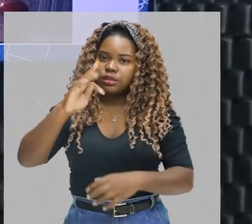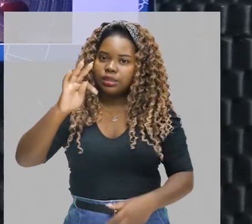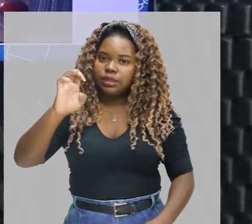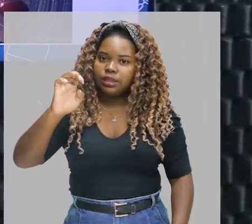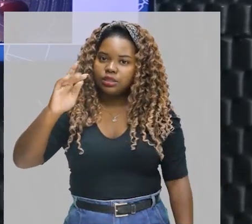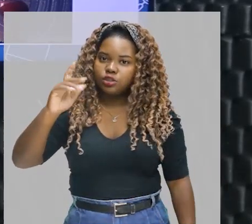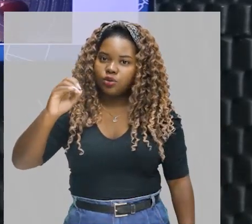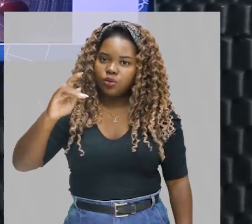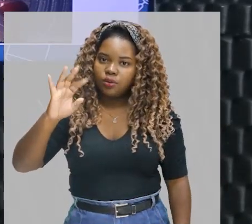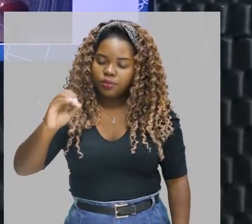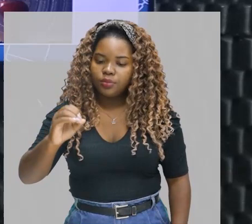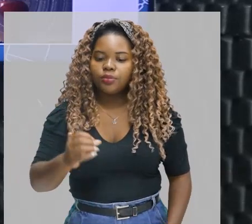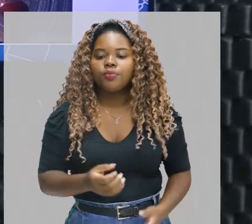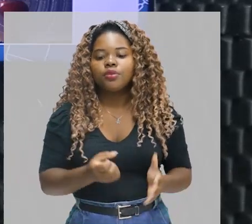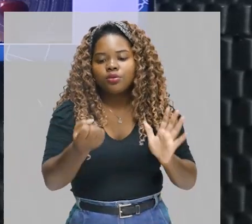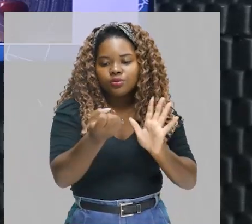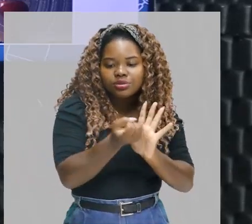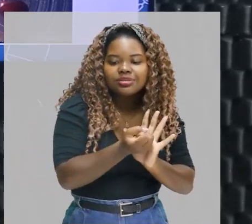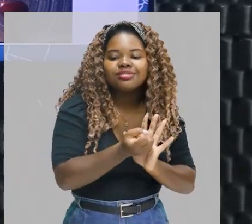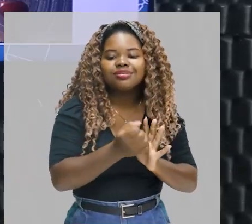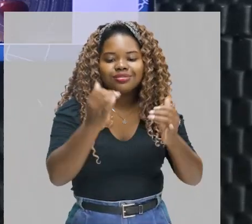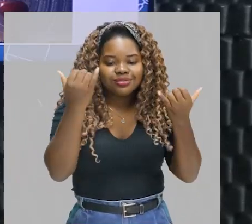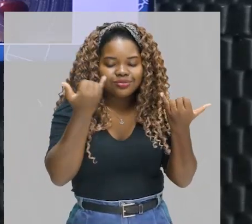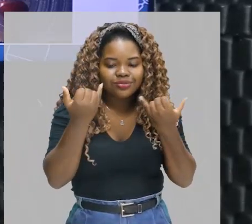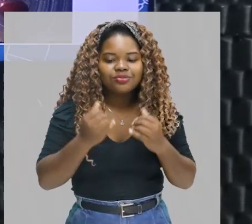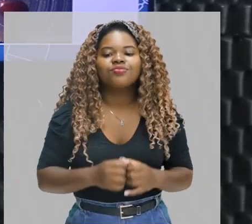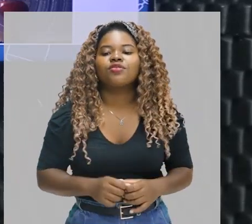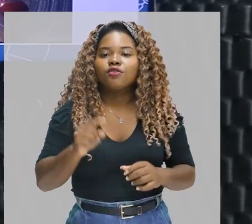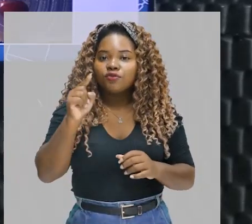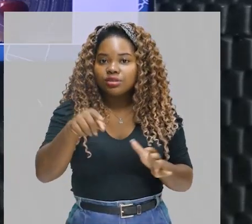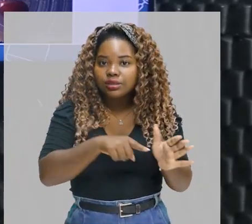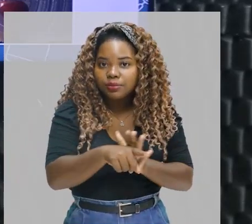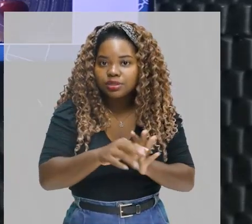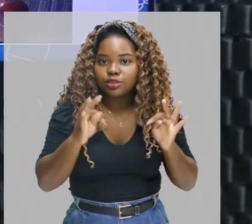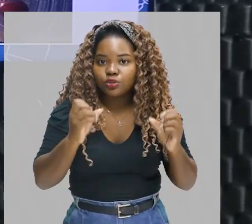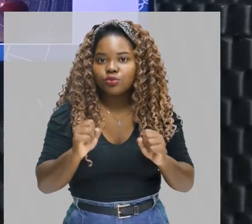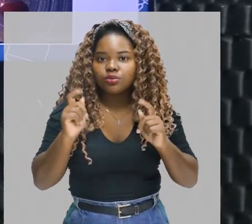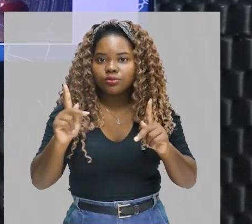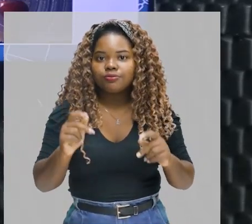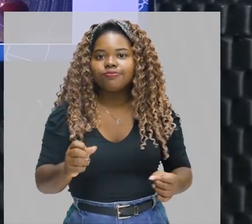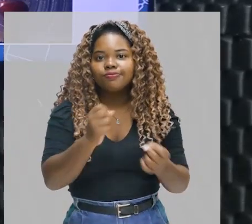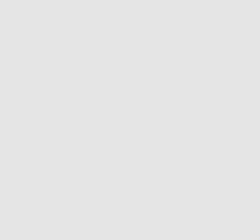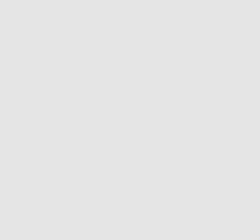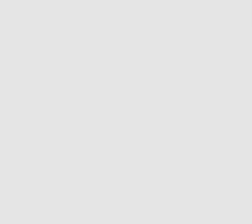quanto ao registro de formação, eu vou deixar que vocês pesquisem aí. Certo? Até a próxima.